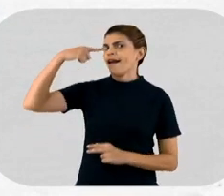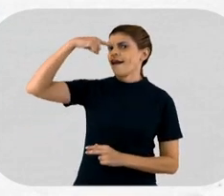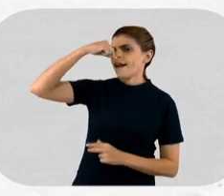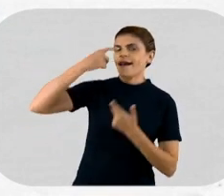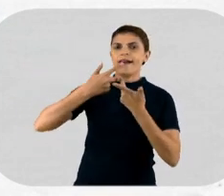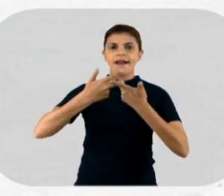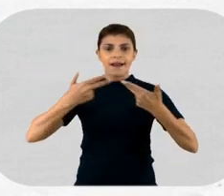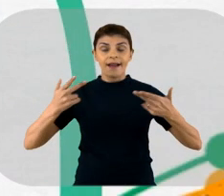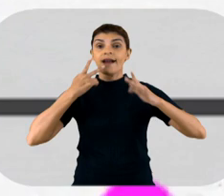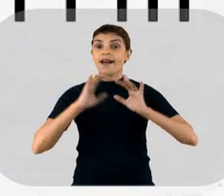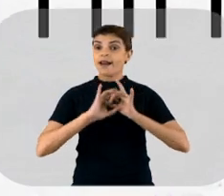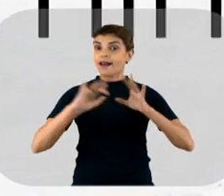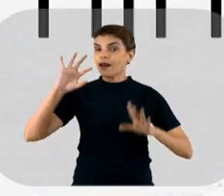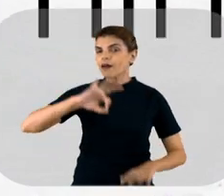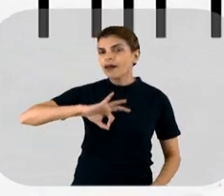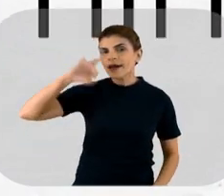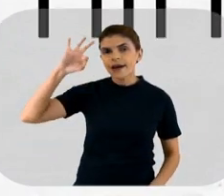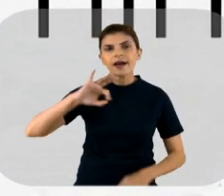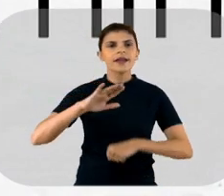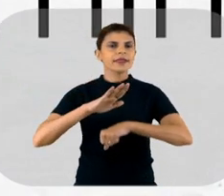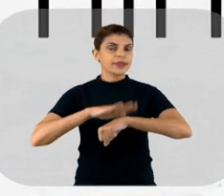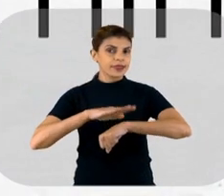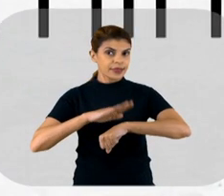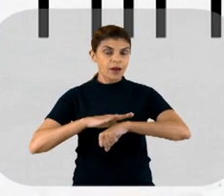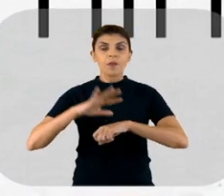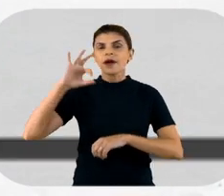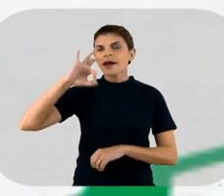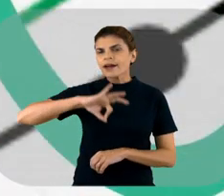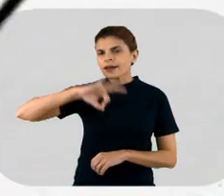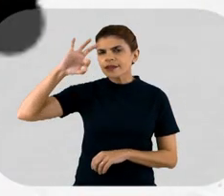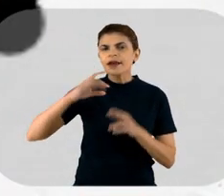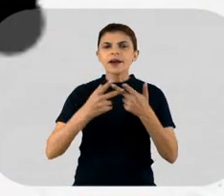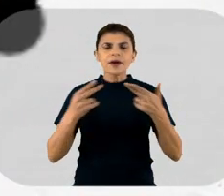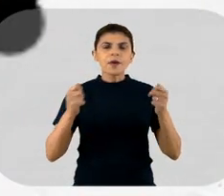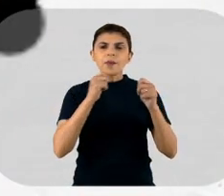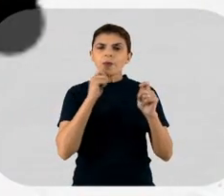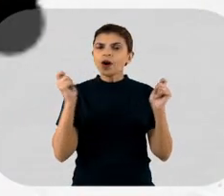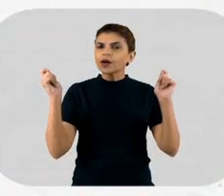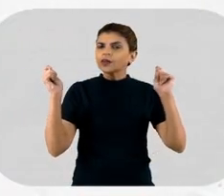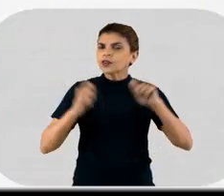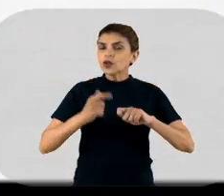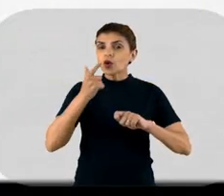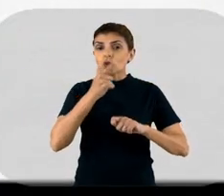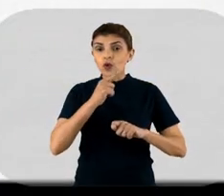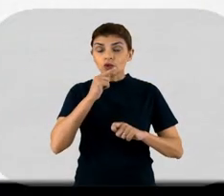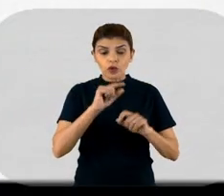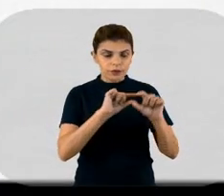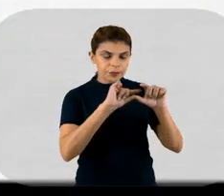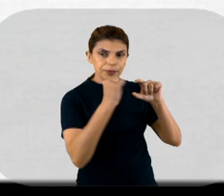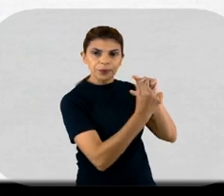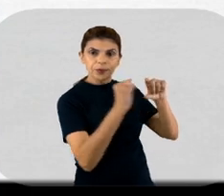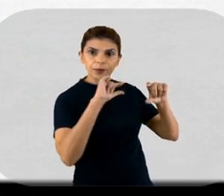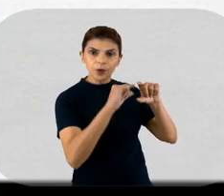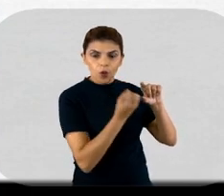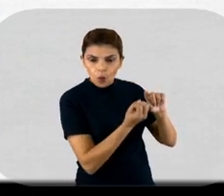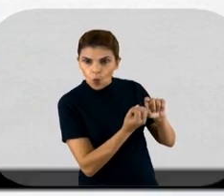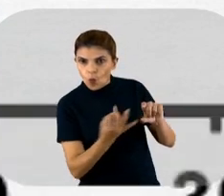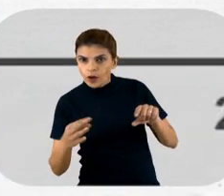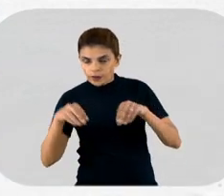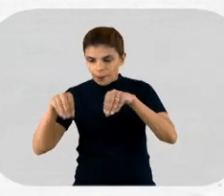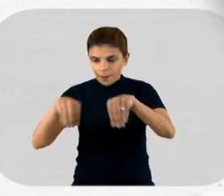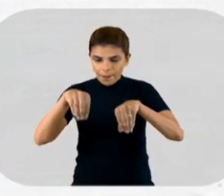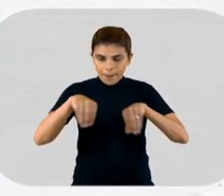que, percentual liberado e o tempo. Essa especificação deve possibilitar a reprovação de lotes com desempenho